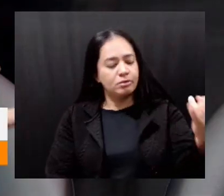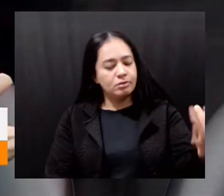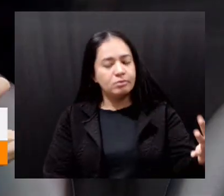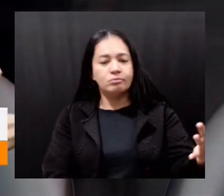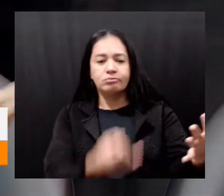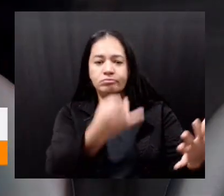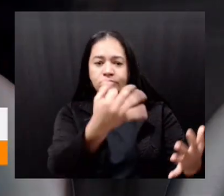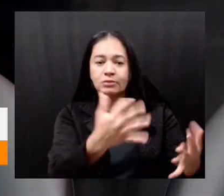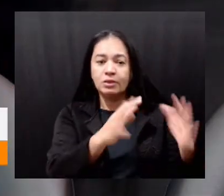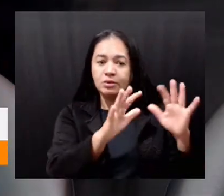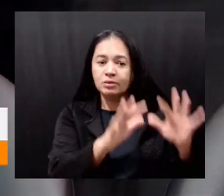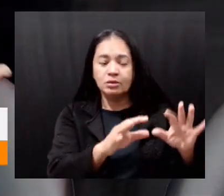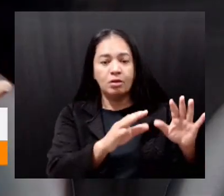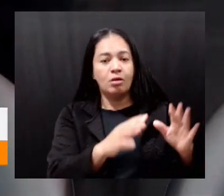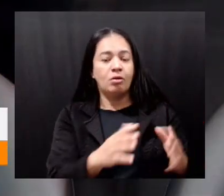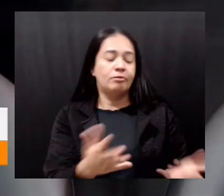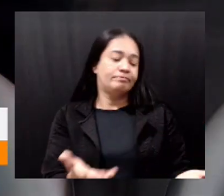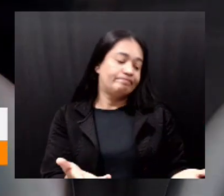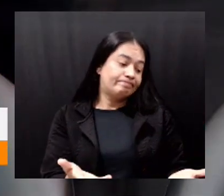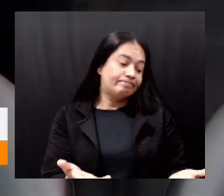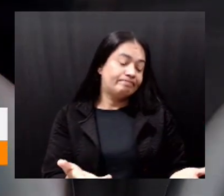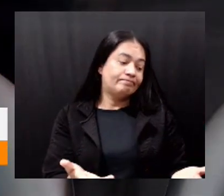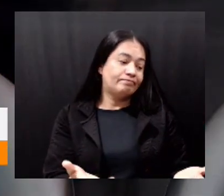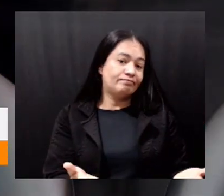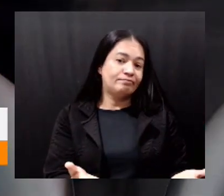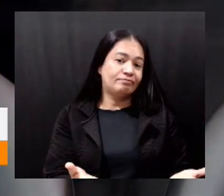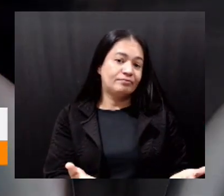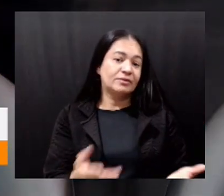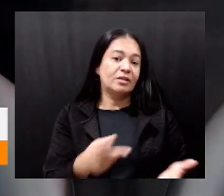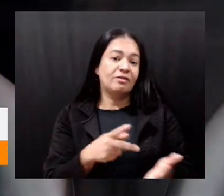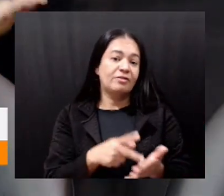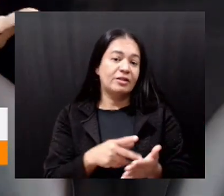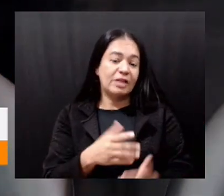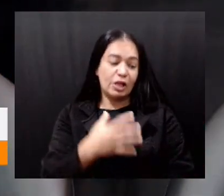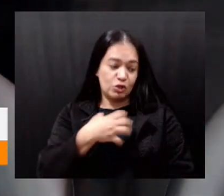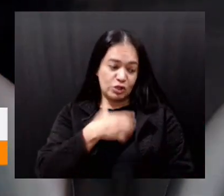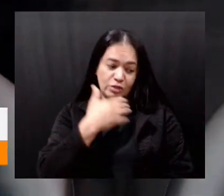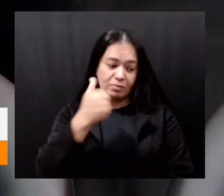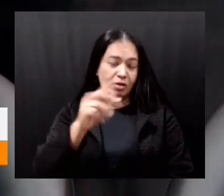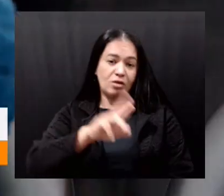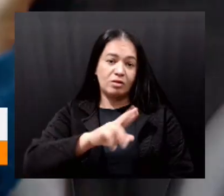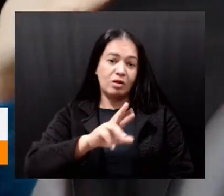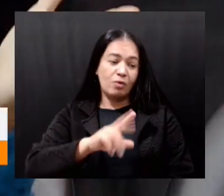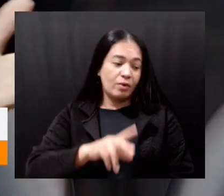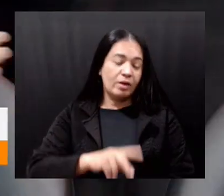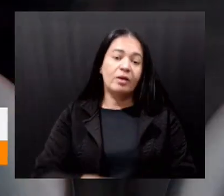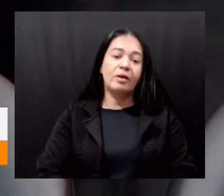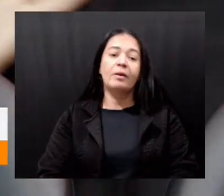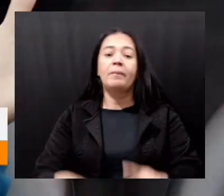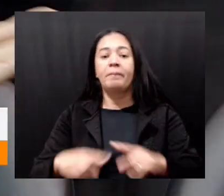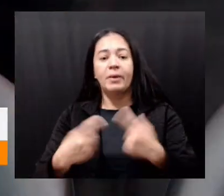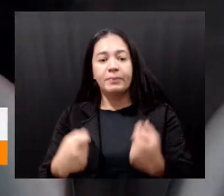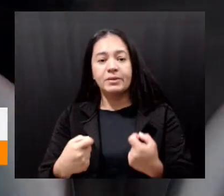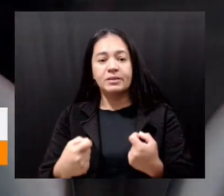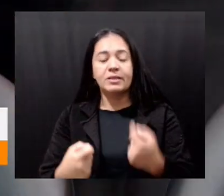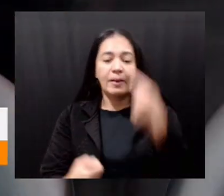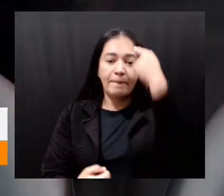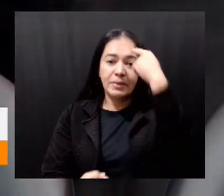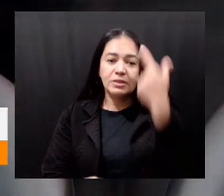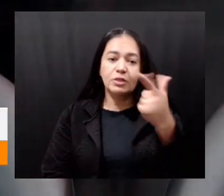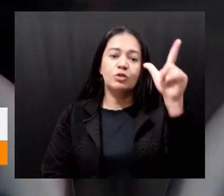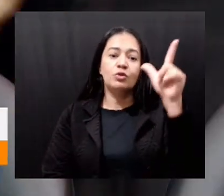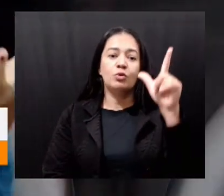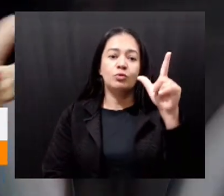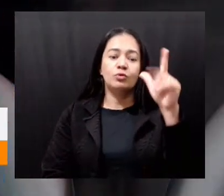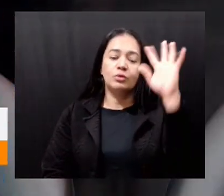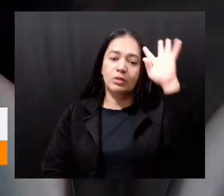dizer, olha, realmente não é a melhor forma, não sei porque isso está acontecendo, tem que se pensar numa solução talvez um pouco mais